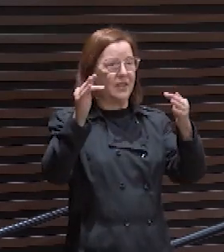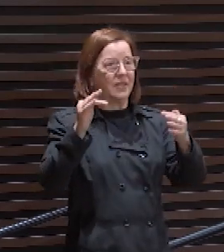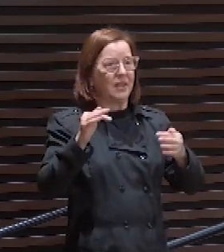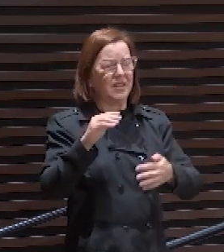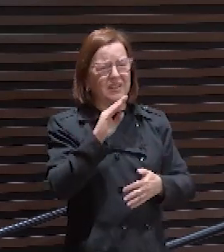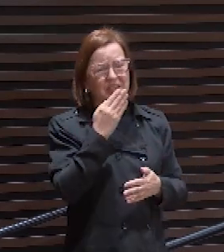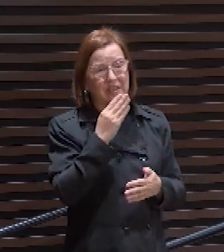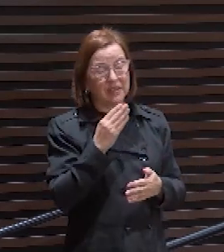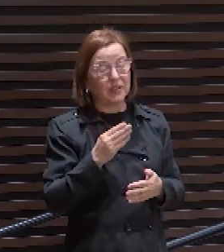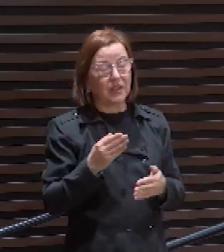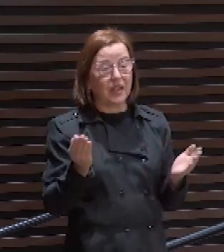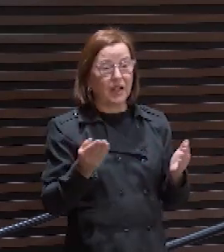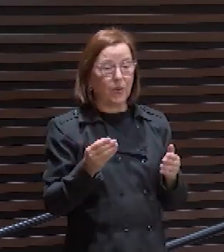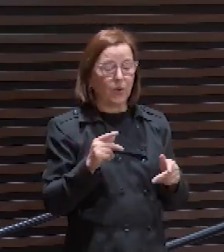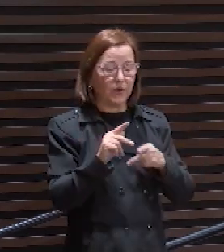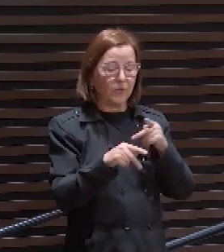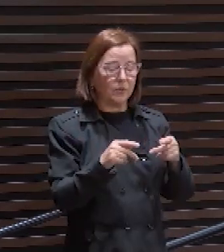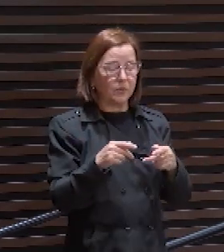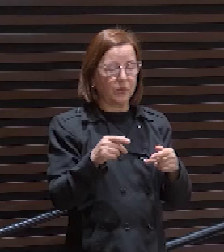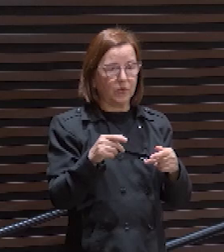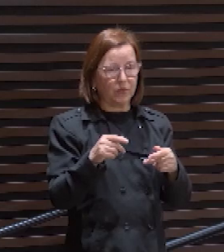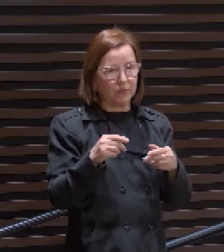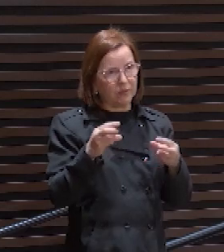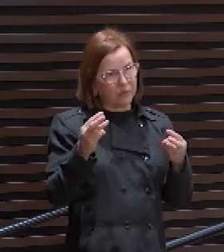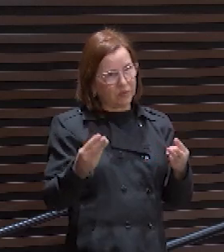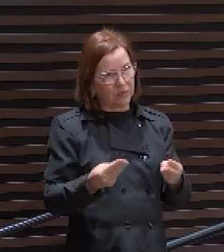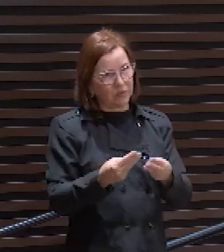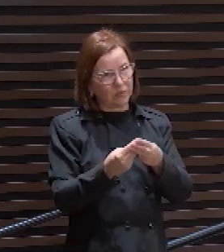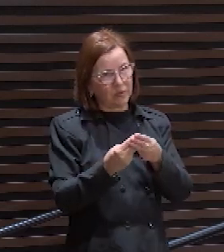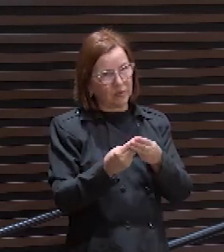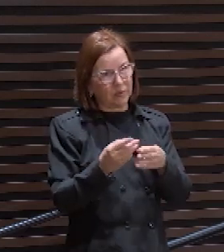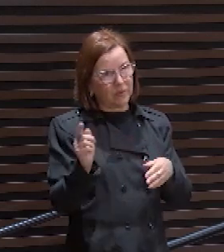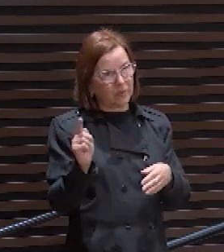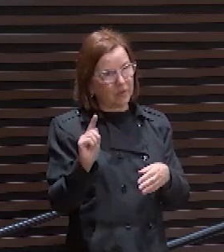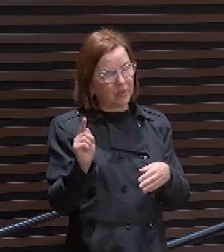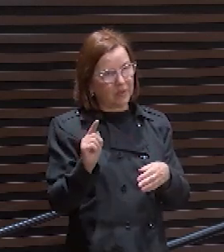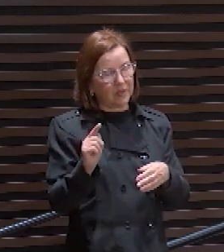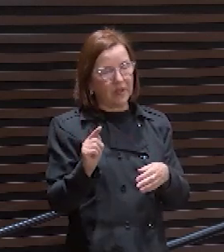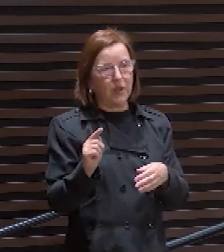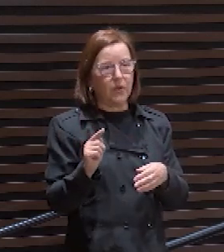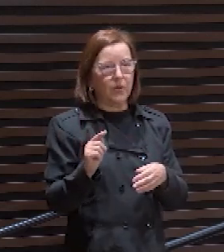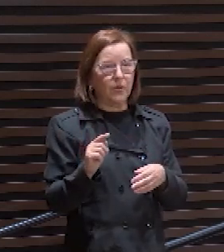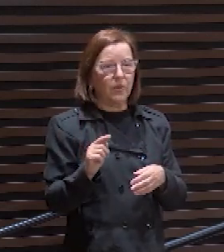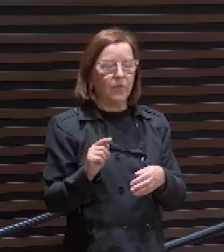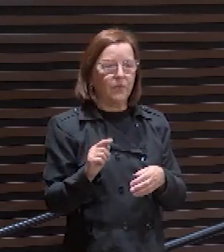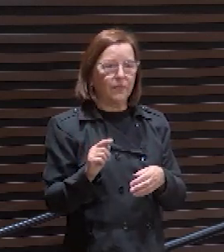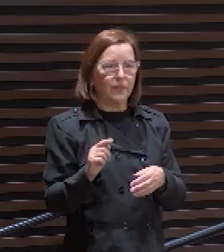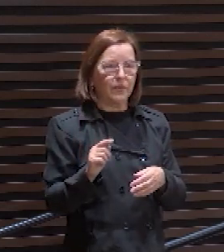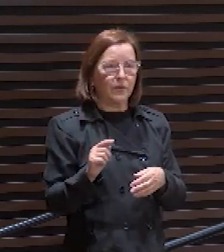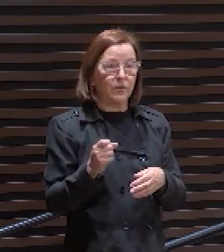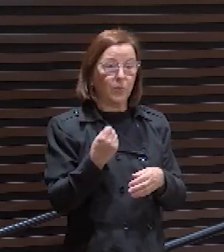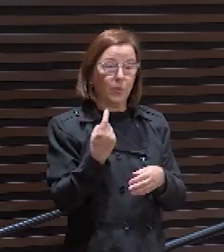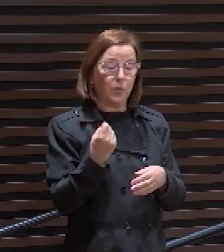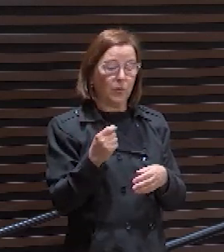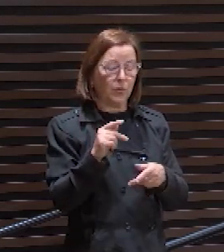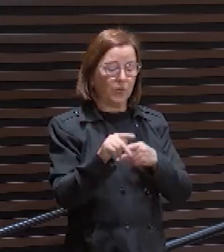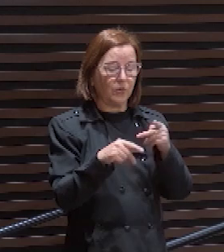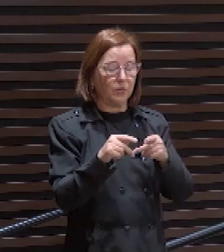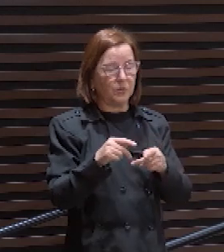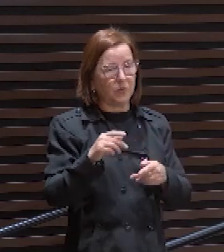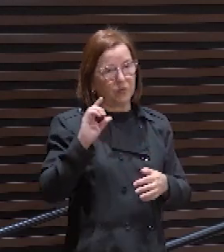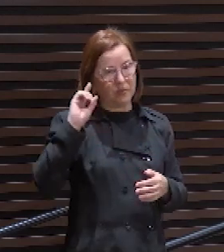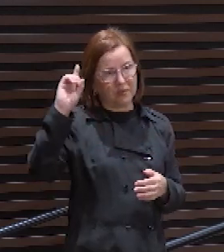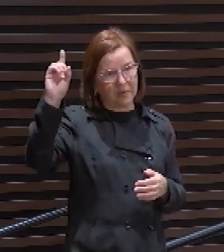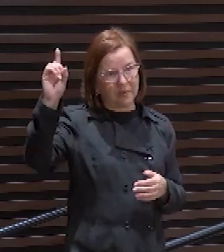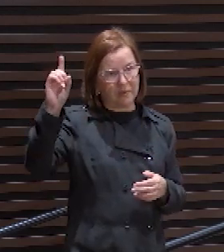judeu, eles agora não sendo mais o povo de Deus, no sentido de que a glória estará com eles.